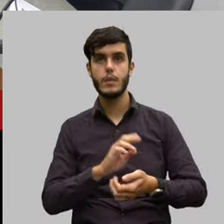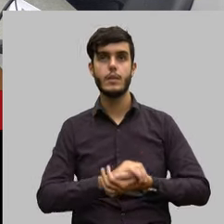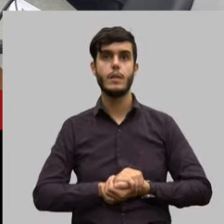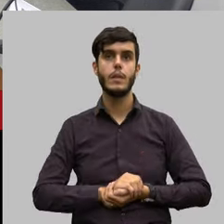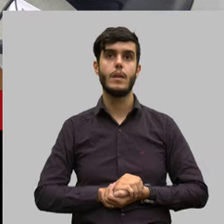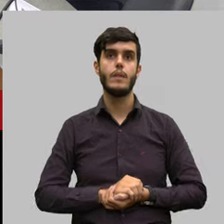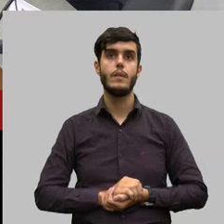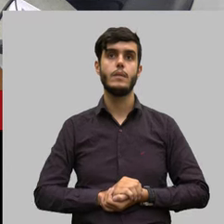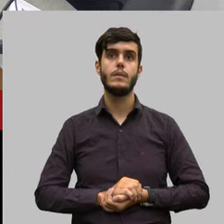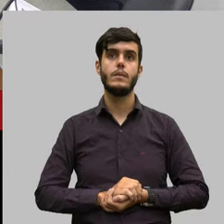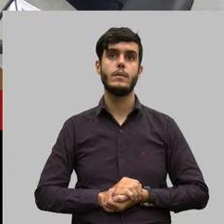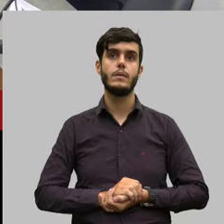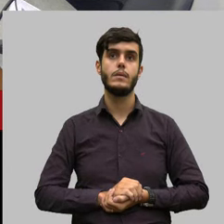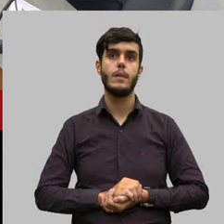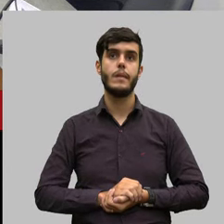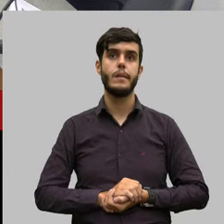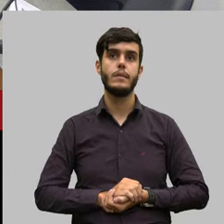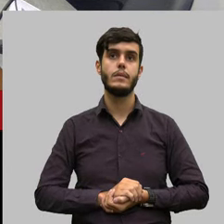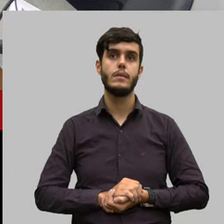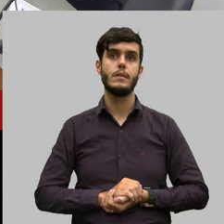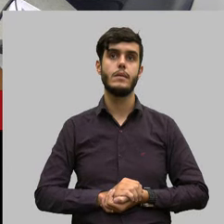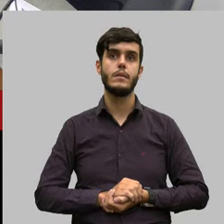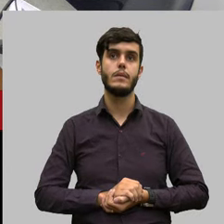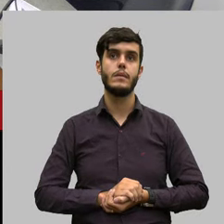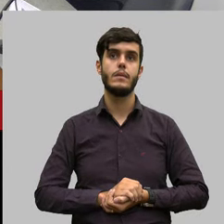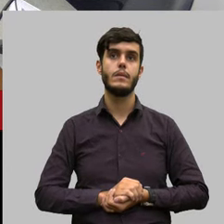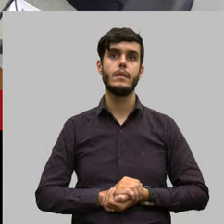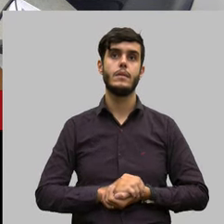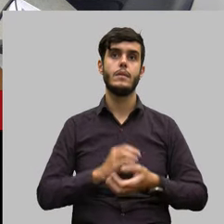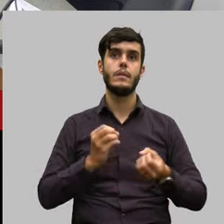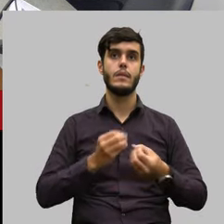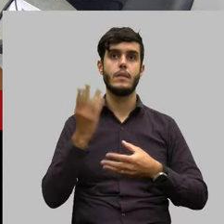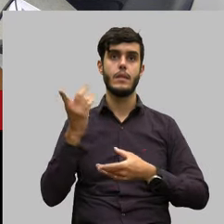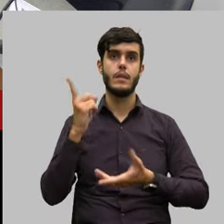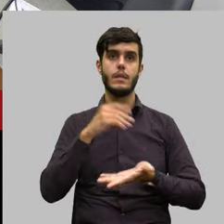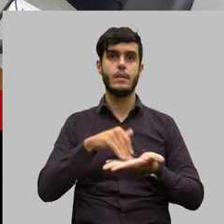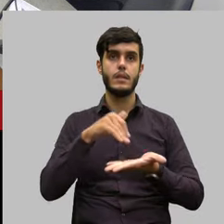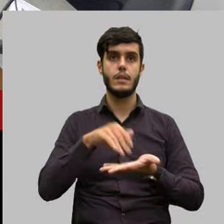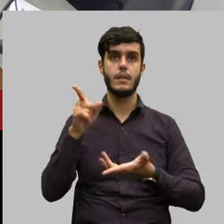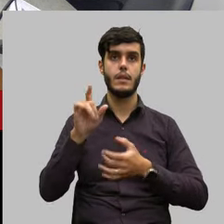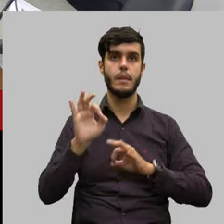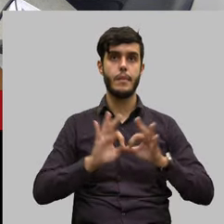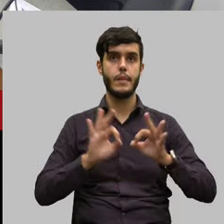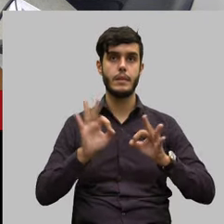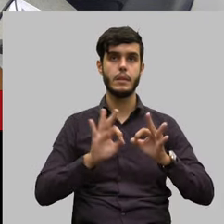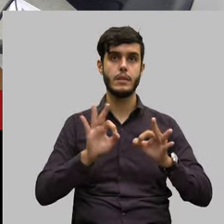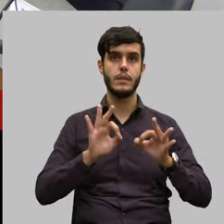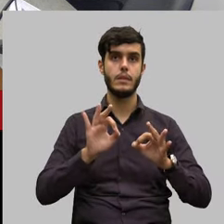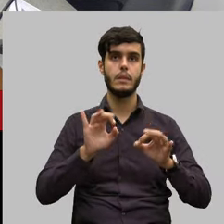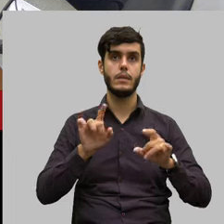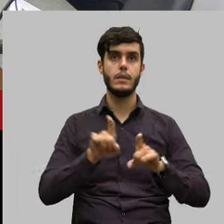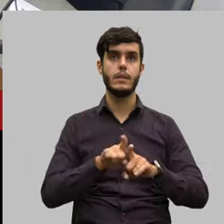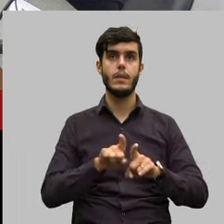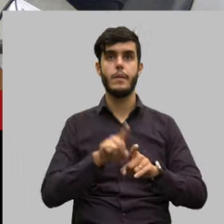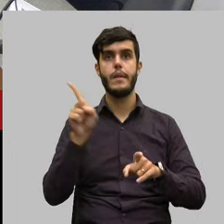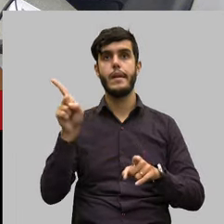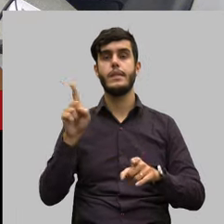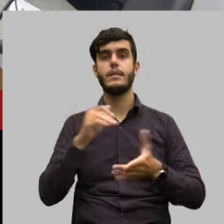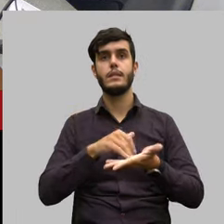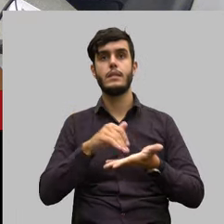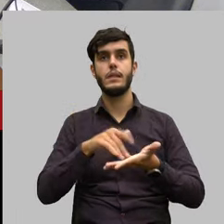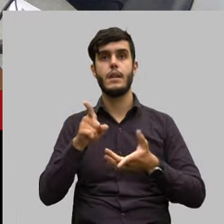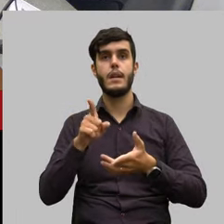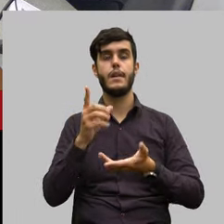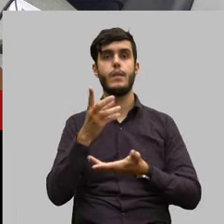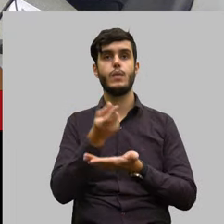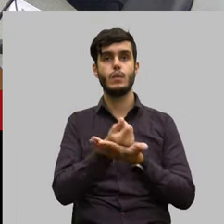mim entrega esse Ofício ao a a secretária de planejamento e esse aqui para o secretário de fazenda por gentileza